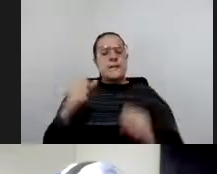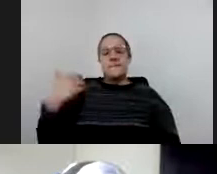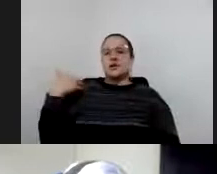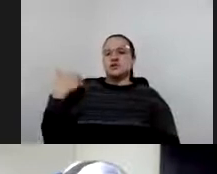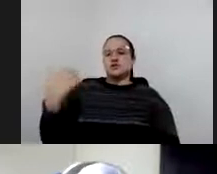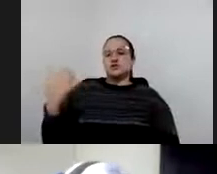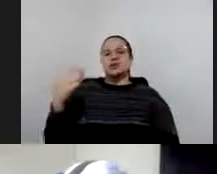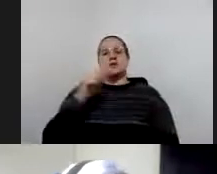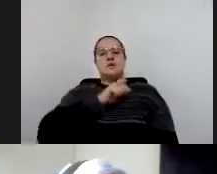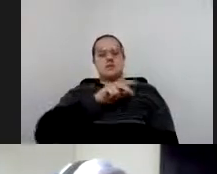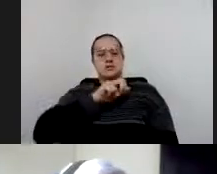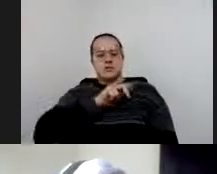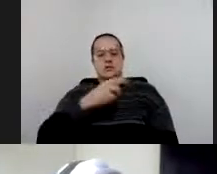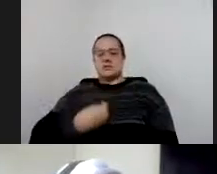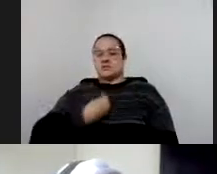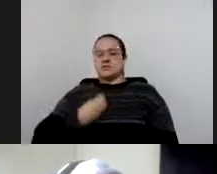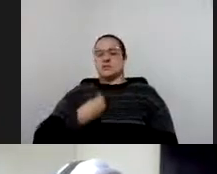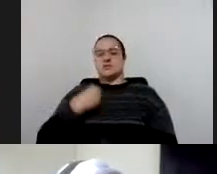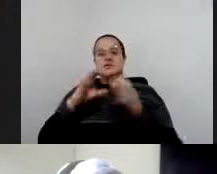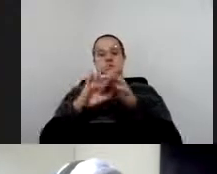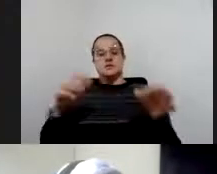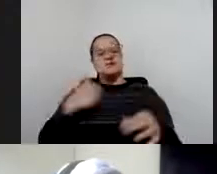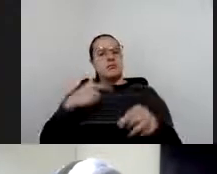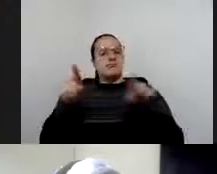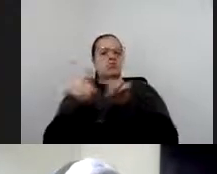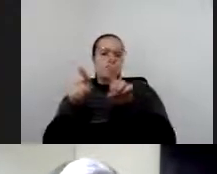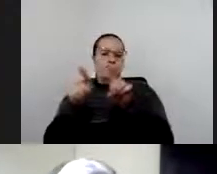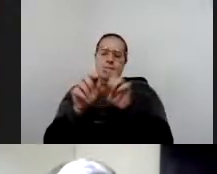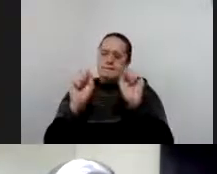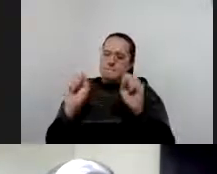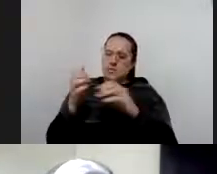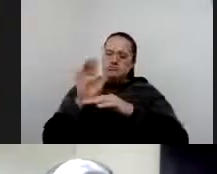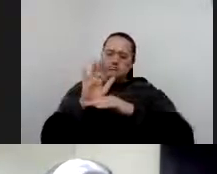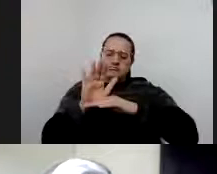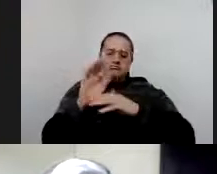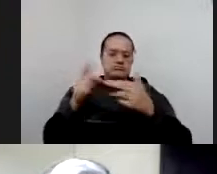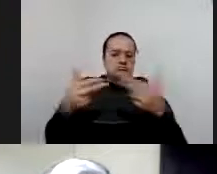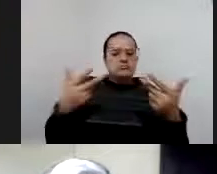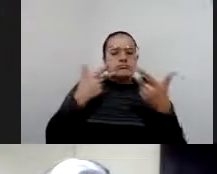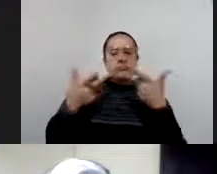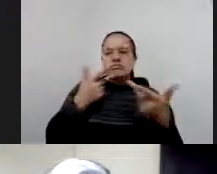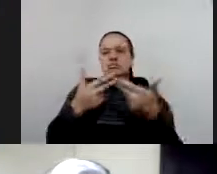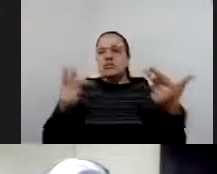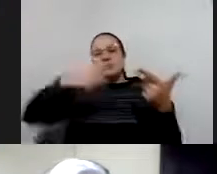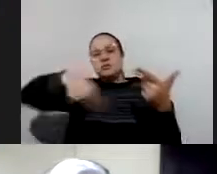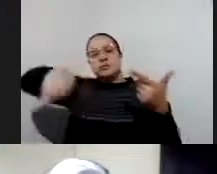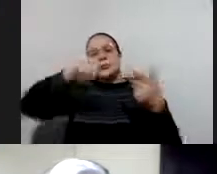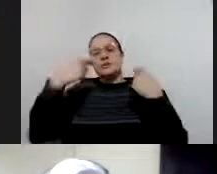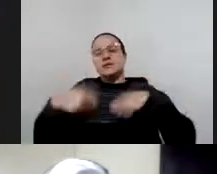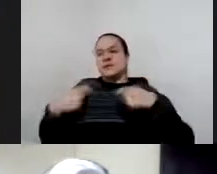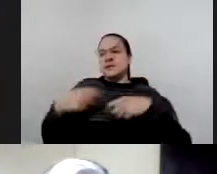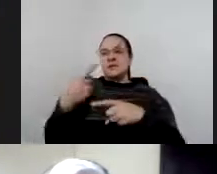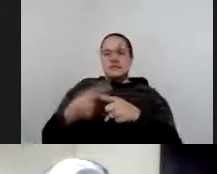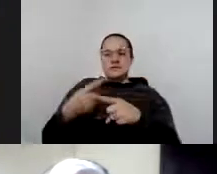coloca a Unileu à disposição e eu fico à disposição também para qualquer fala, qualquer coisa que vocês necessitem, porque eu acho